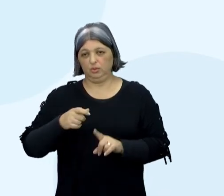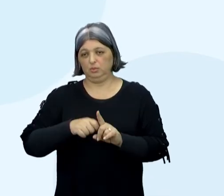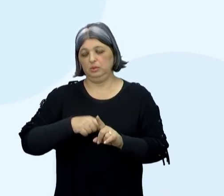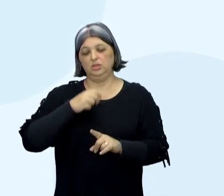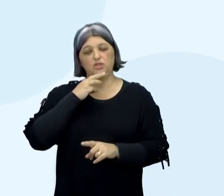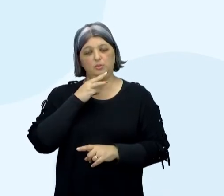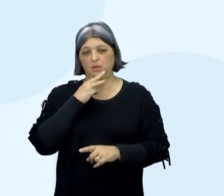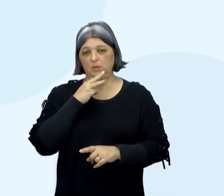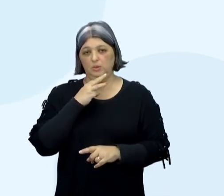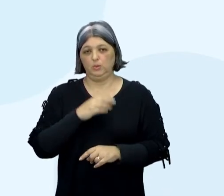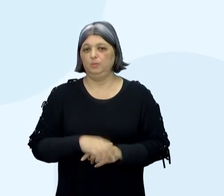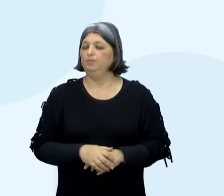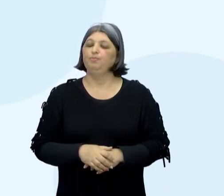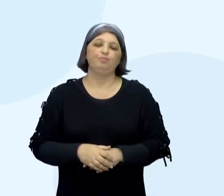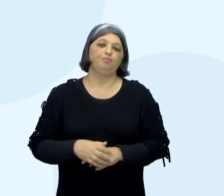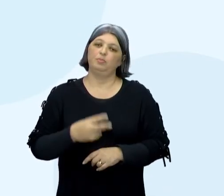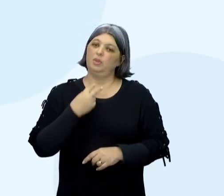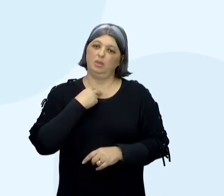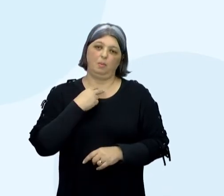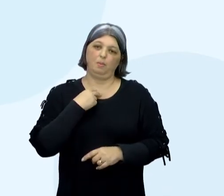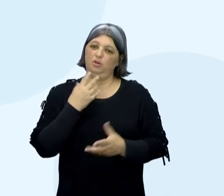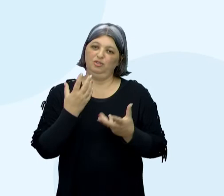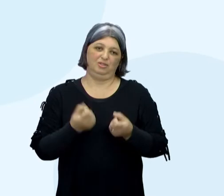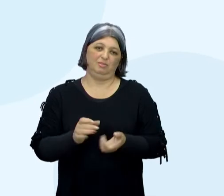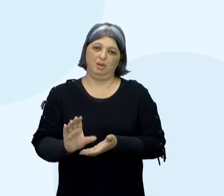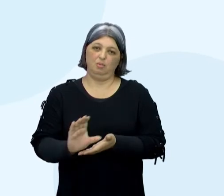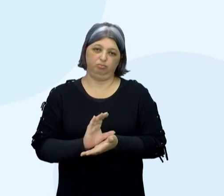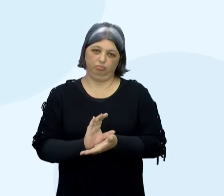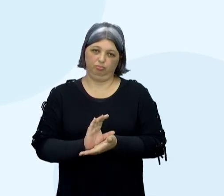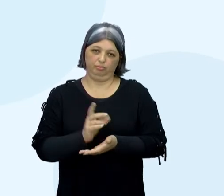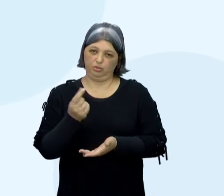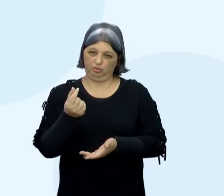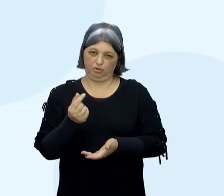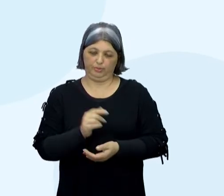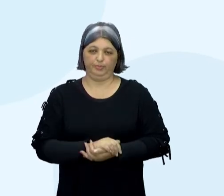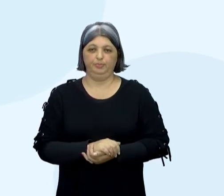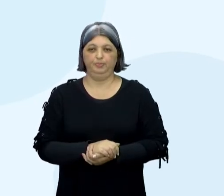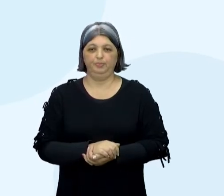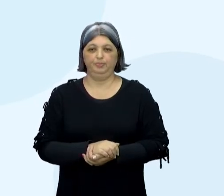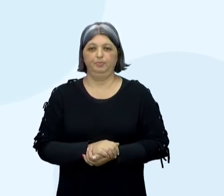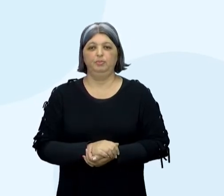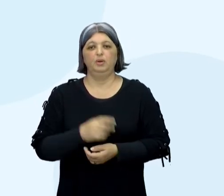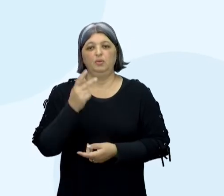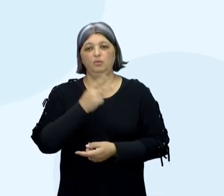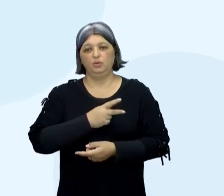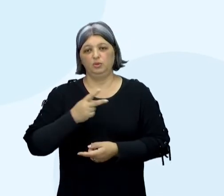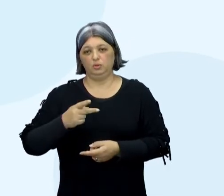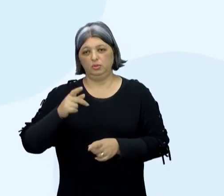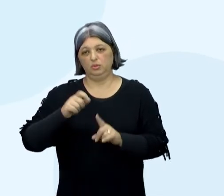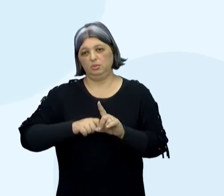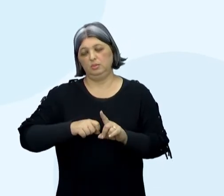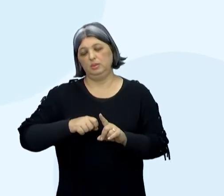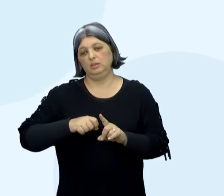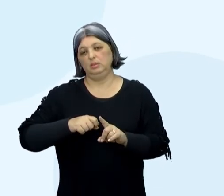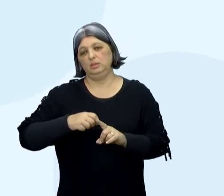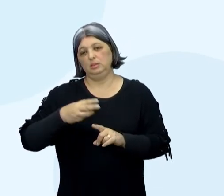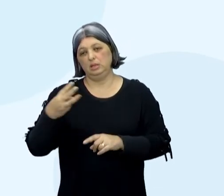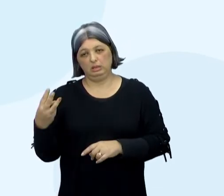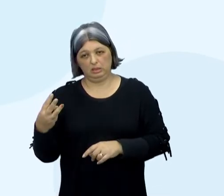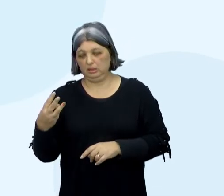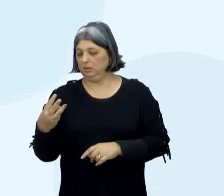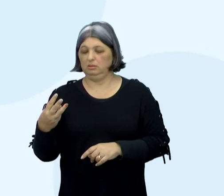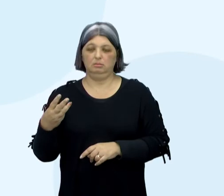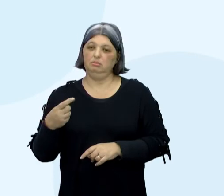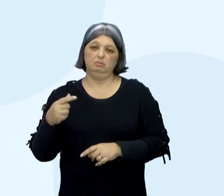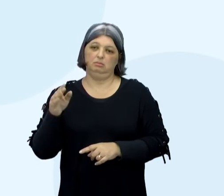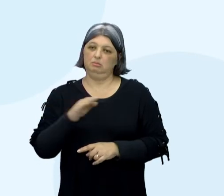março, não pode mais receber o boleto. Então, aqui, 22/3, não vai receber mais. Então, vamos